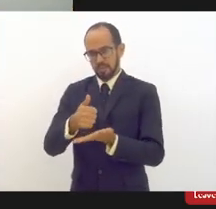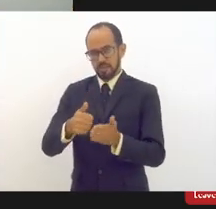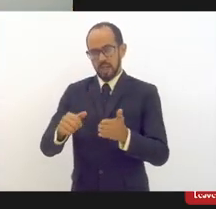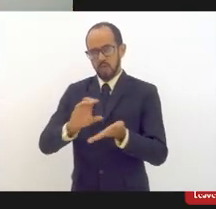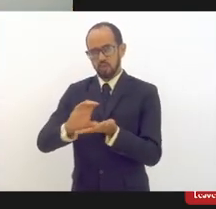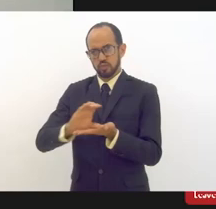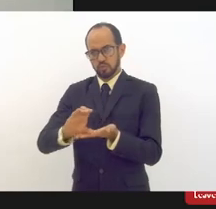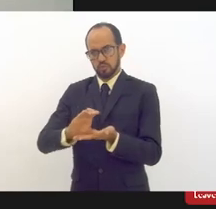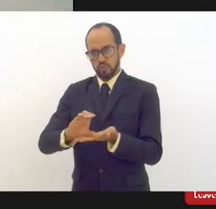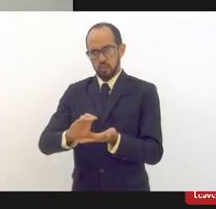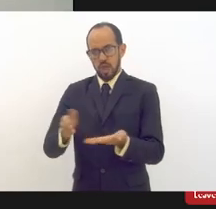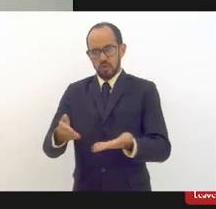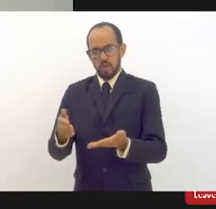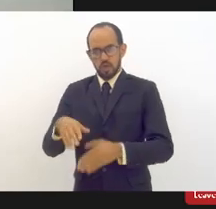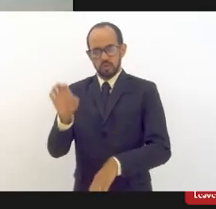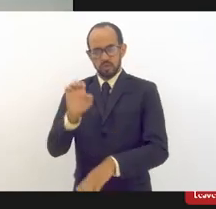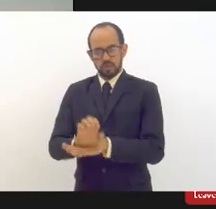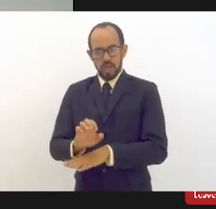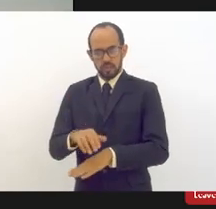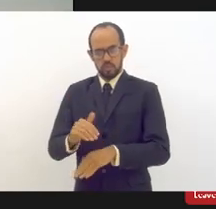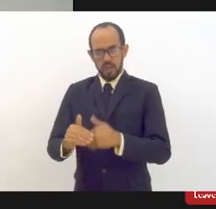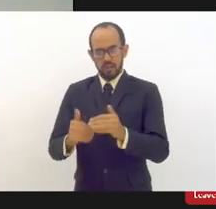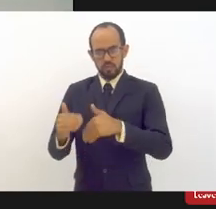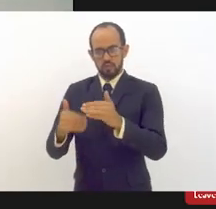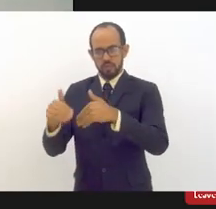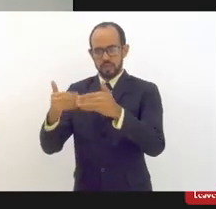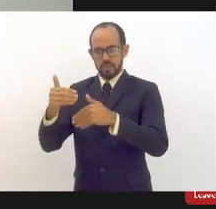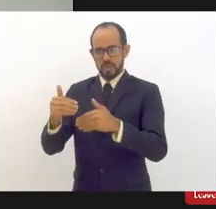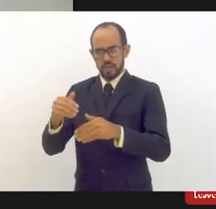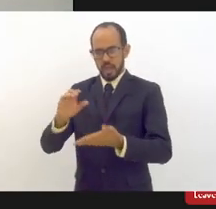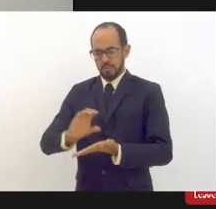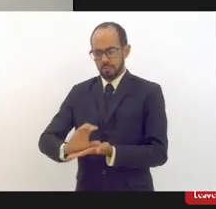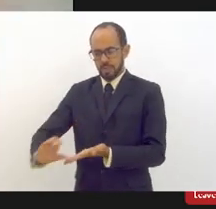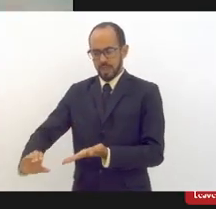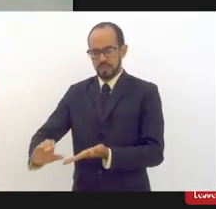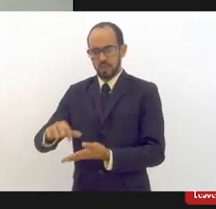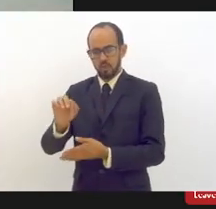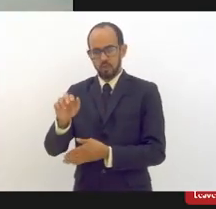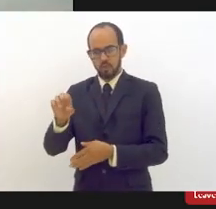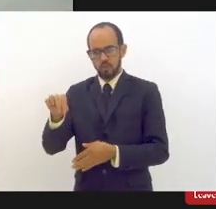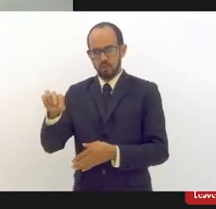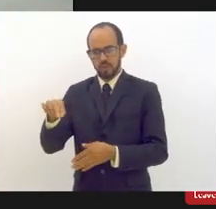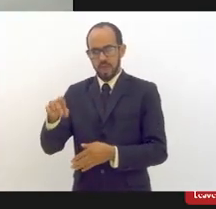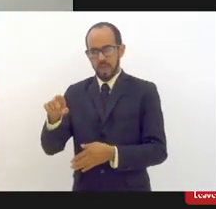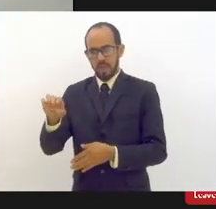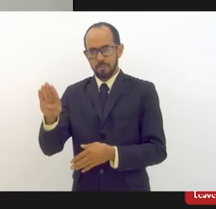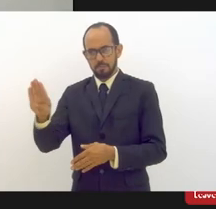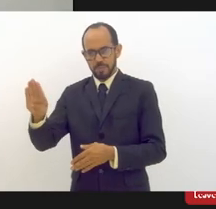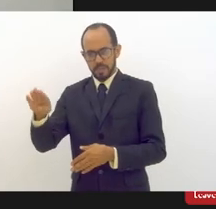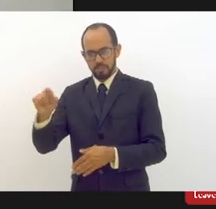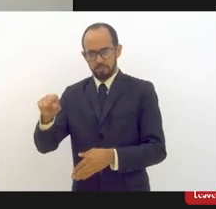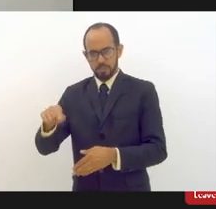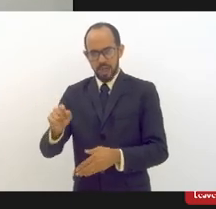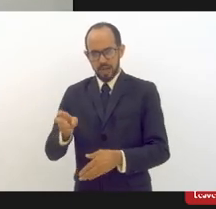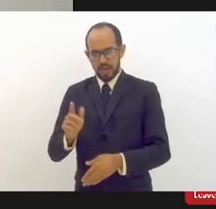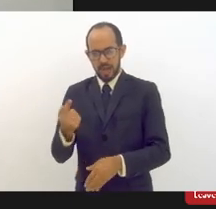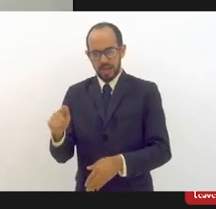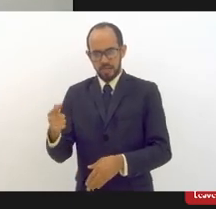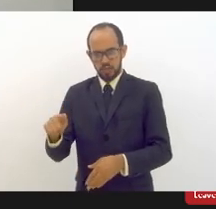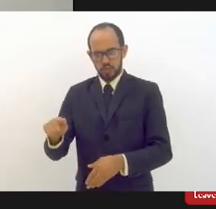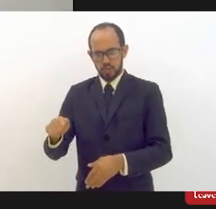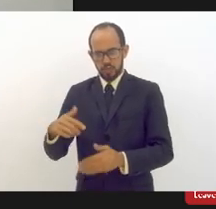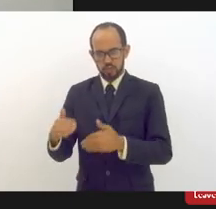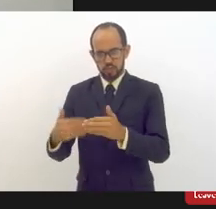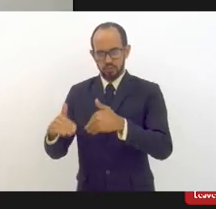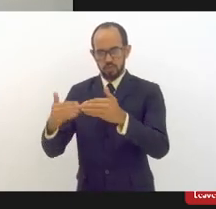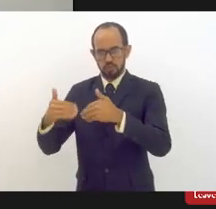avança na aplicação dos recursos do Fundeb, para poder garantir a manutenção e desenvolvimento do ensino